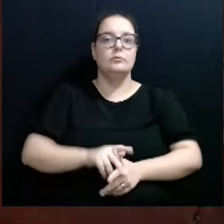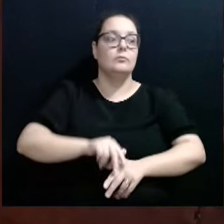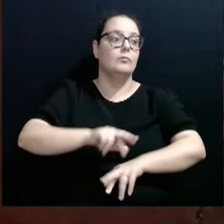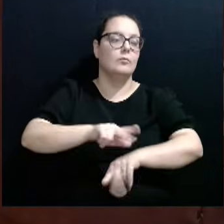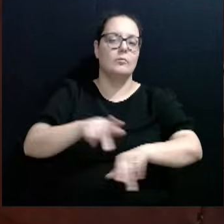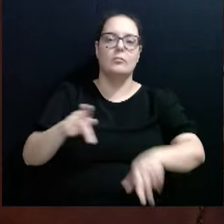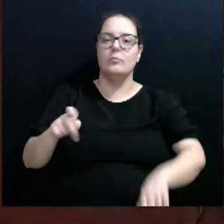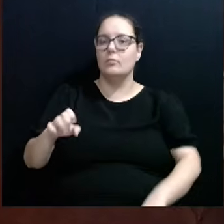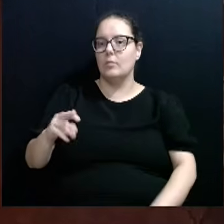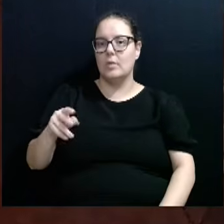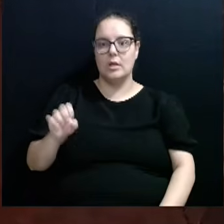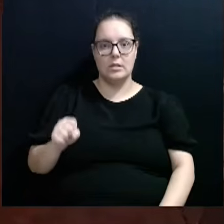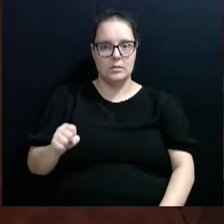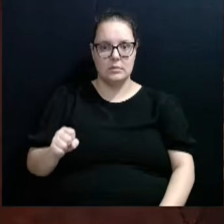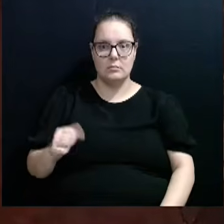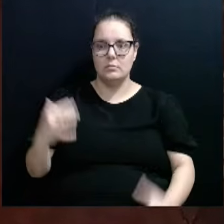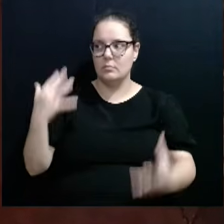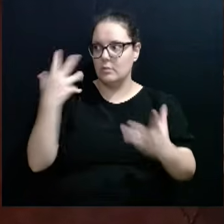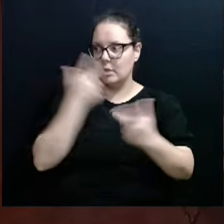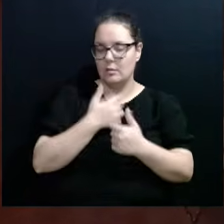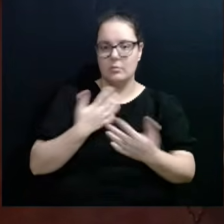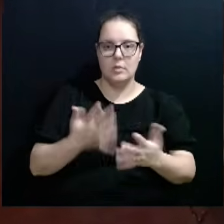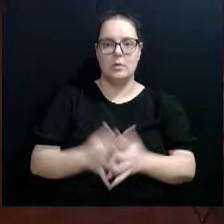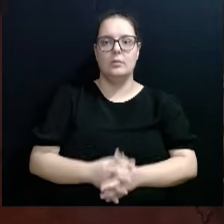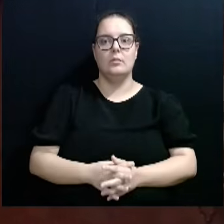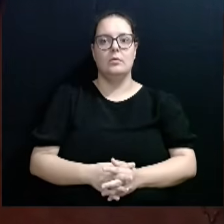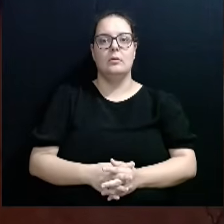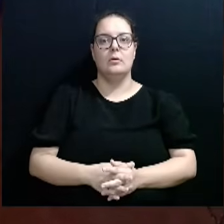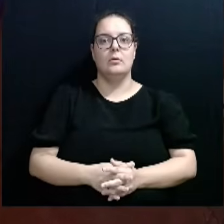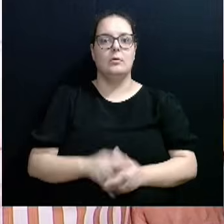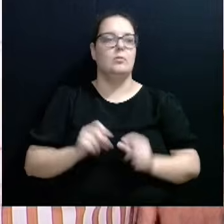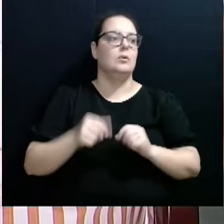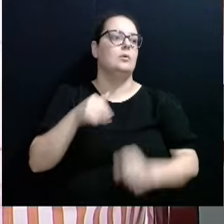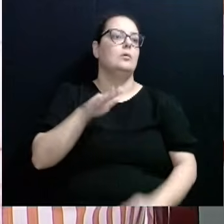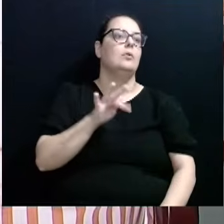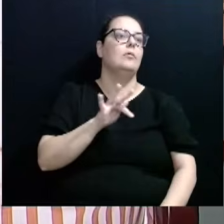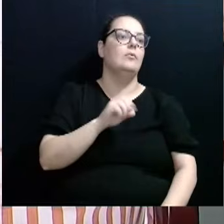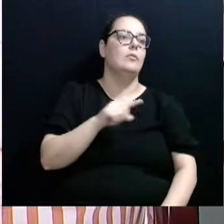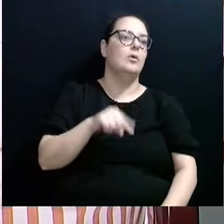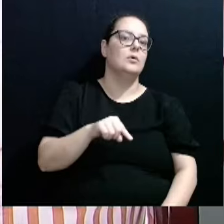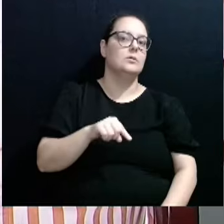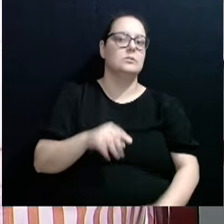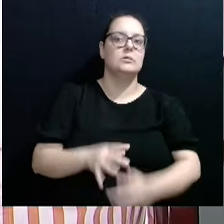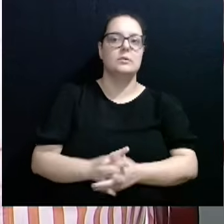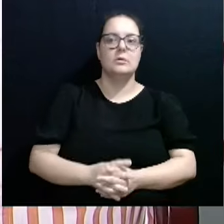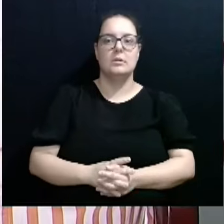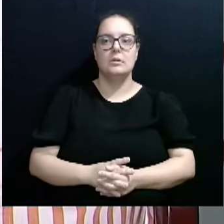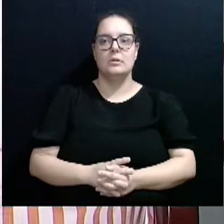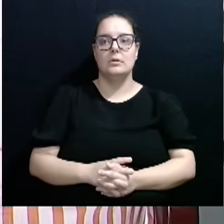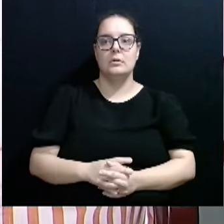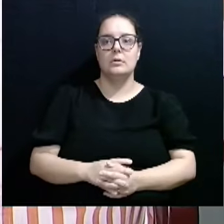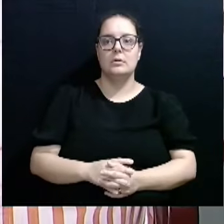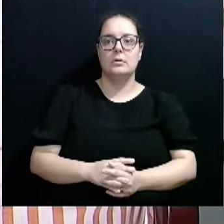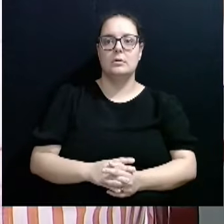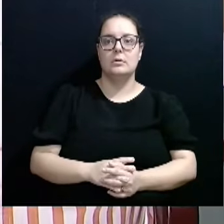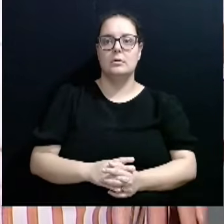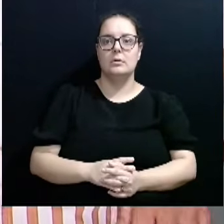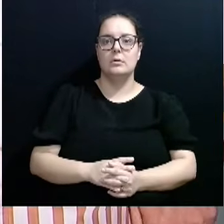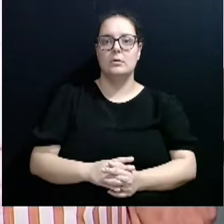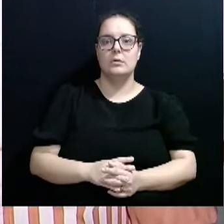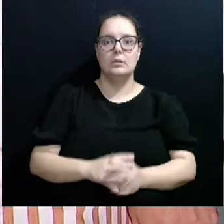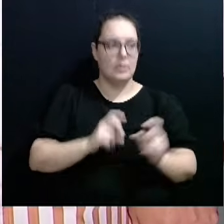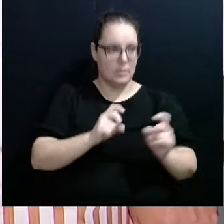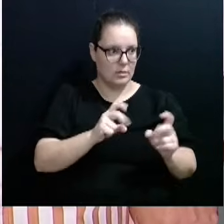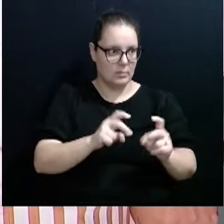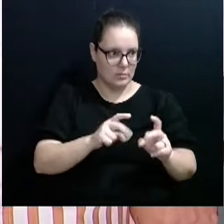bem bonitas mesmo. O que está indo embora para Foz do Iguaçu? Para Foz do Iguaçu está indo essa peça. É vendido para lá? Não,